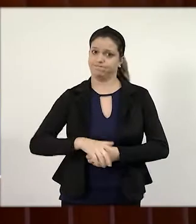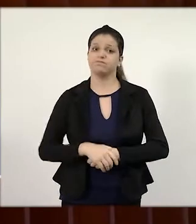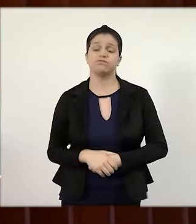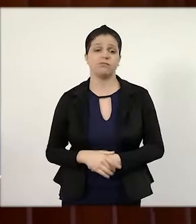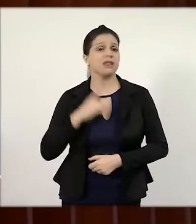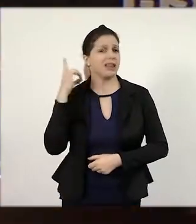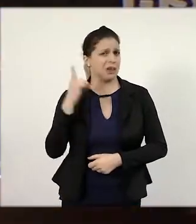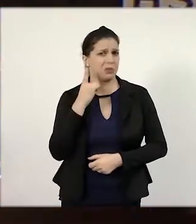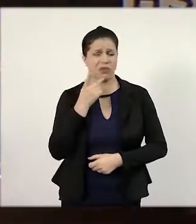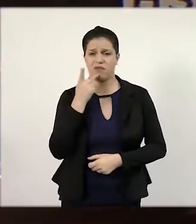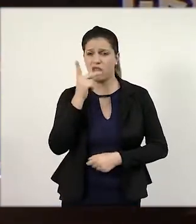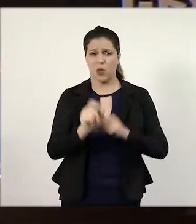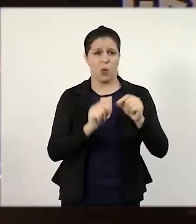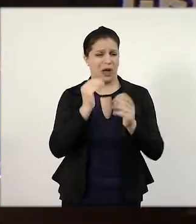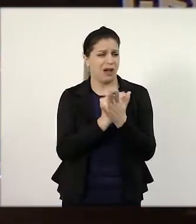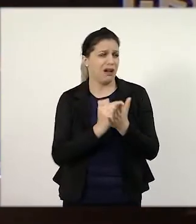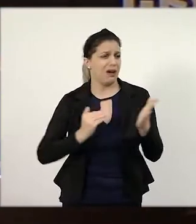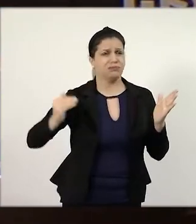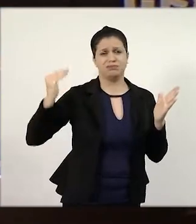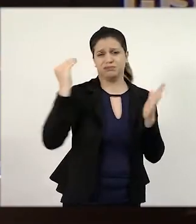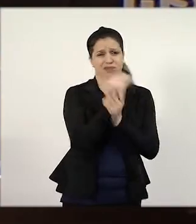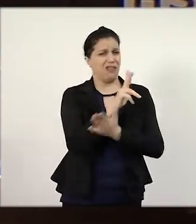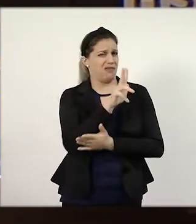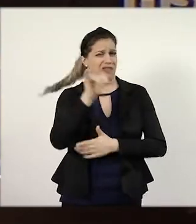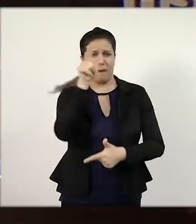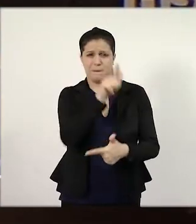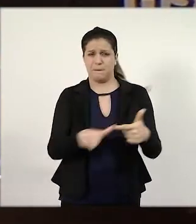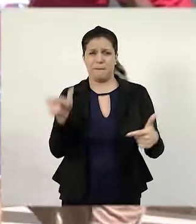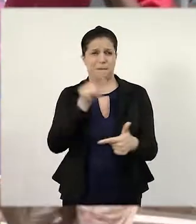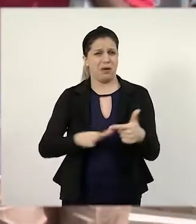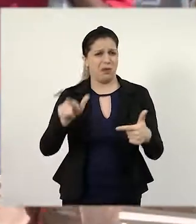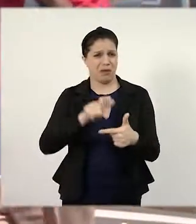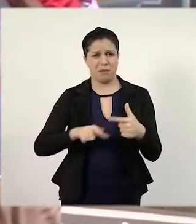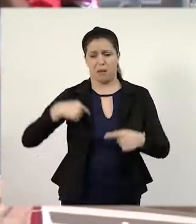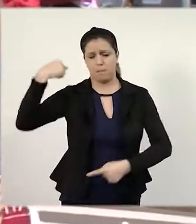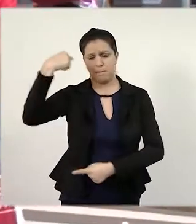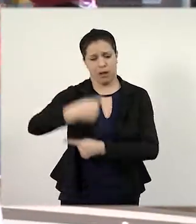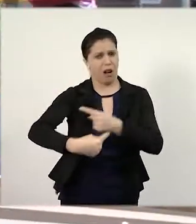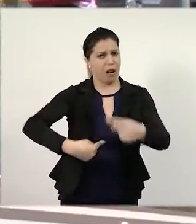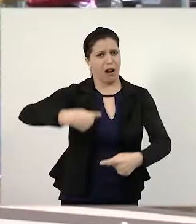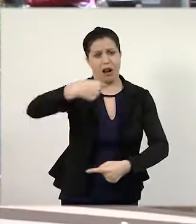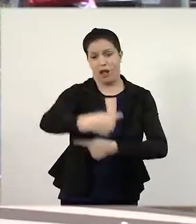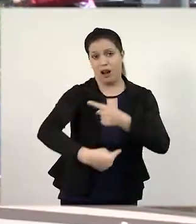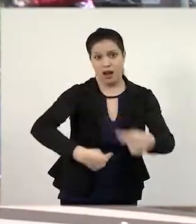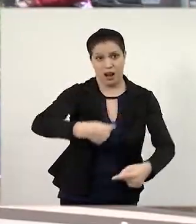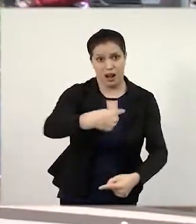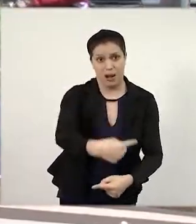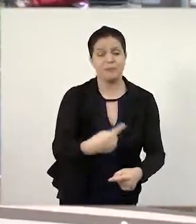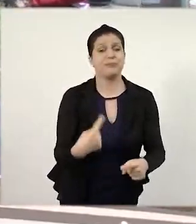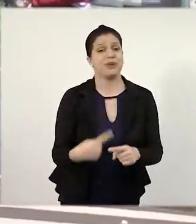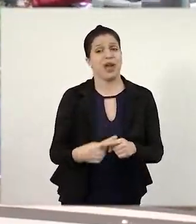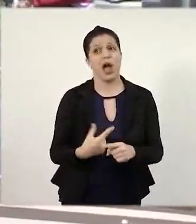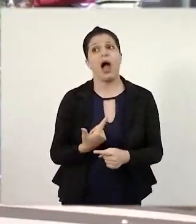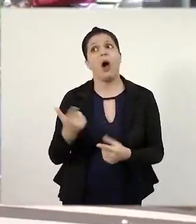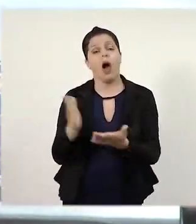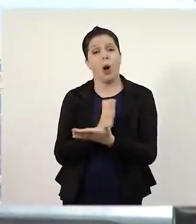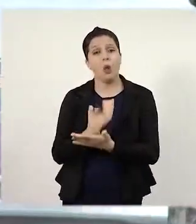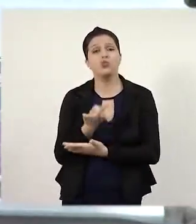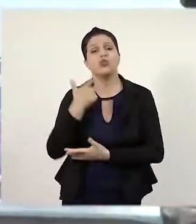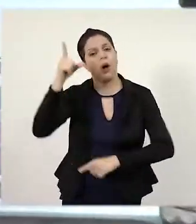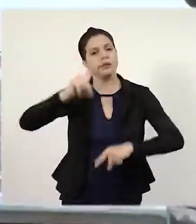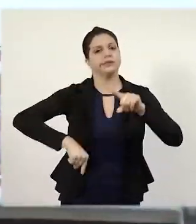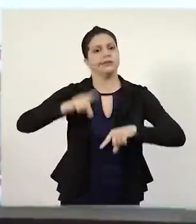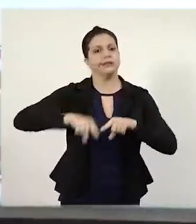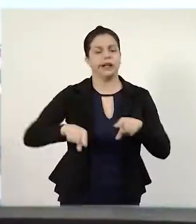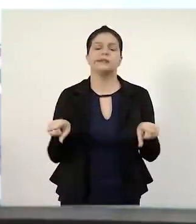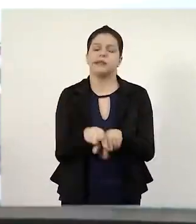Segundo o parlamentar, a alta vai gerar uma reação em cadeia em diversos setores produtivos, fazendo com que os outros produtos e